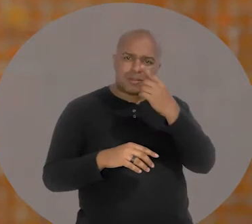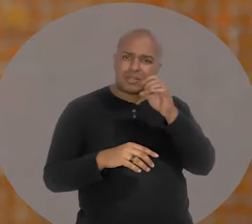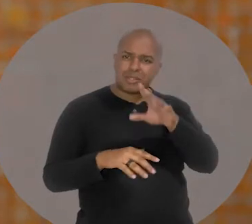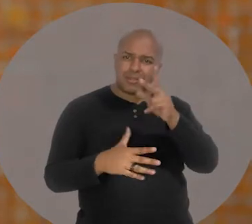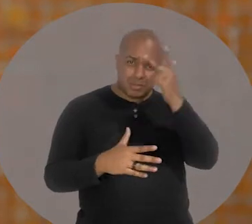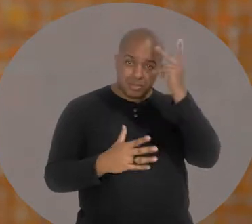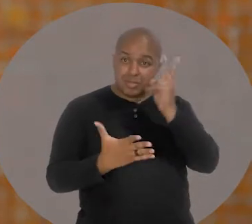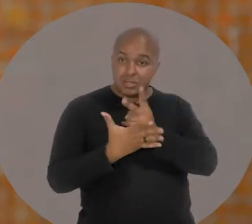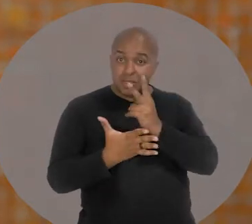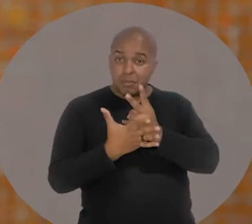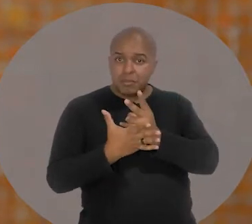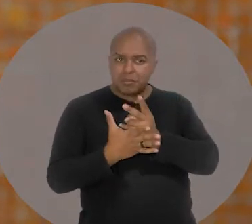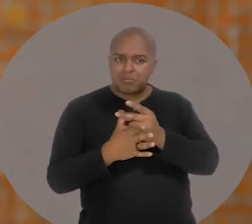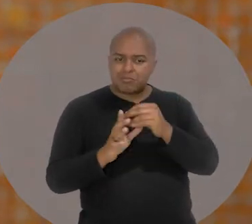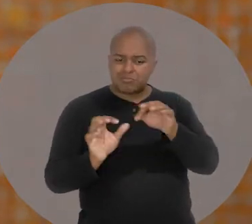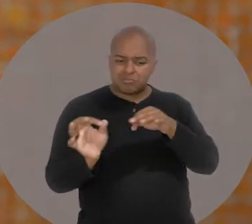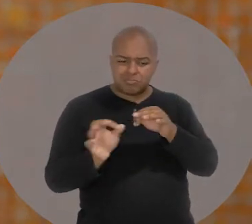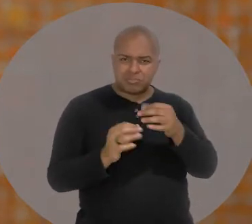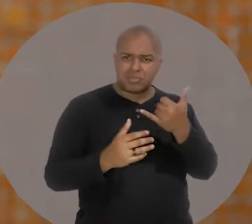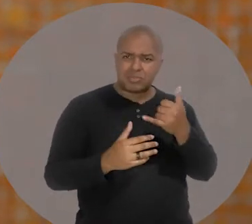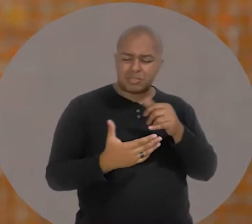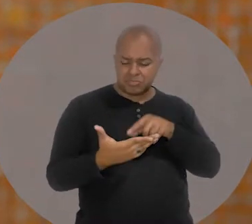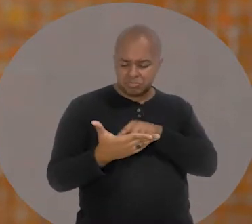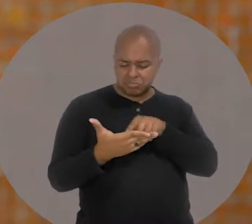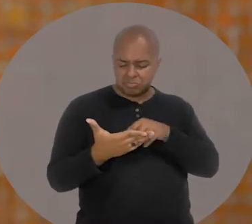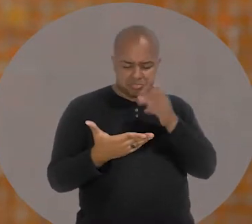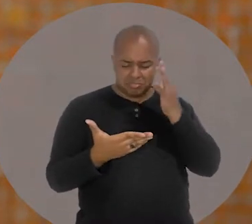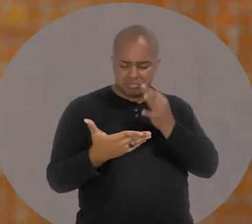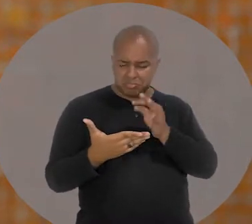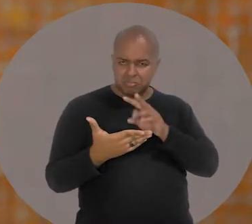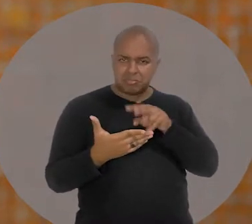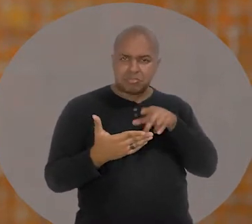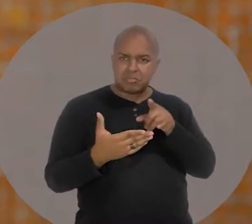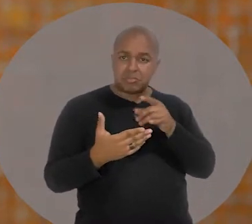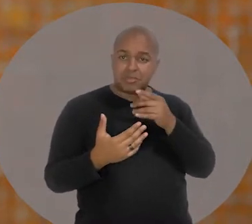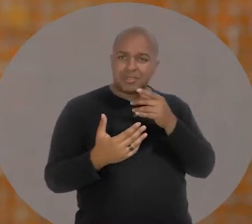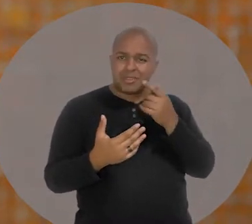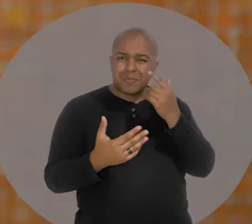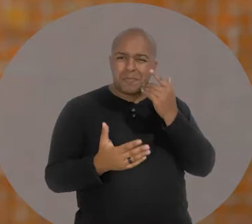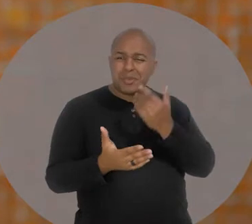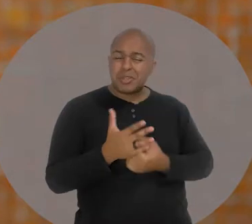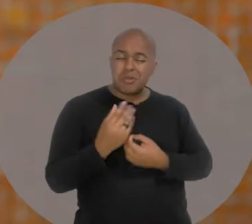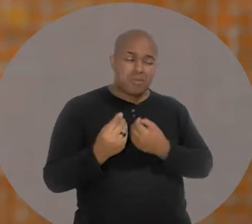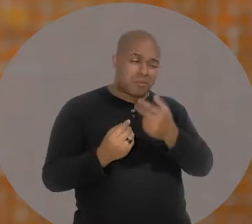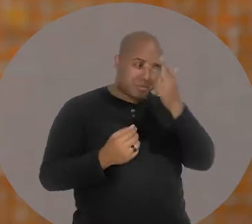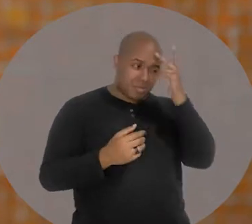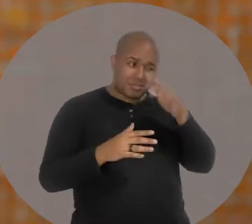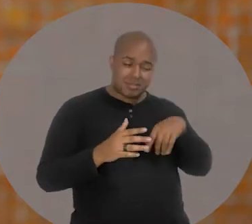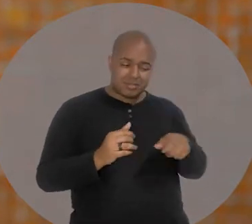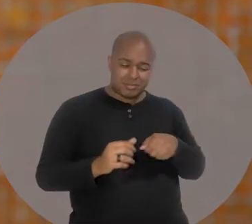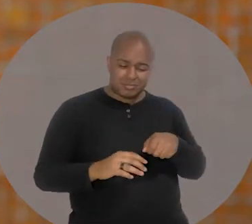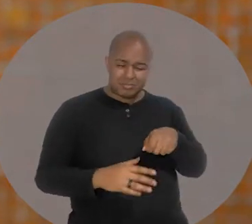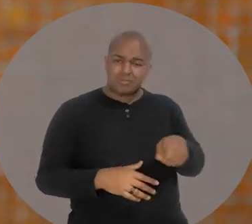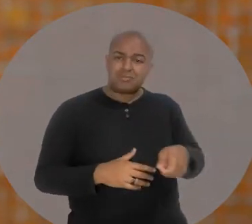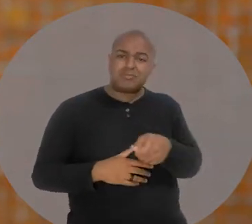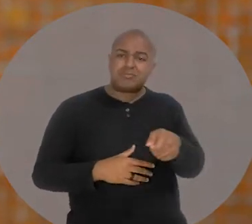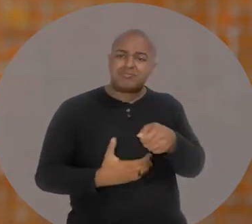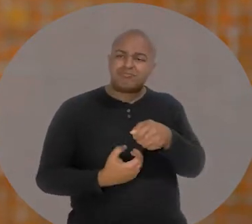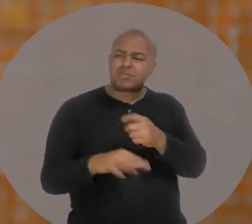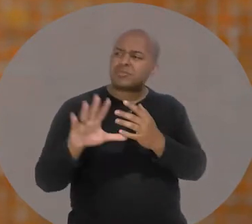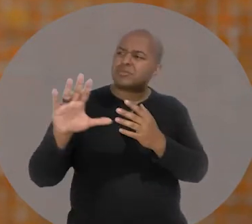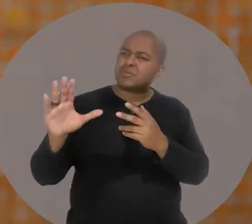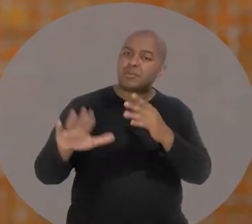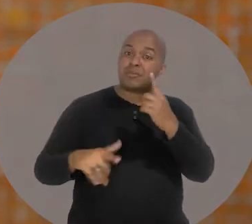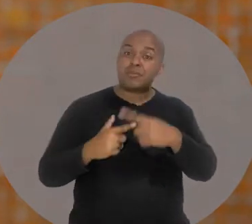todo mexendo no celular sem prestar atenção. Perdi a conta de quantas vezes a bengala já voou da minha mão